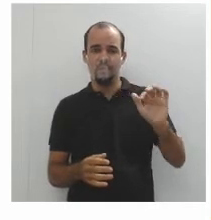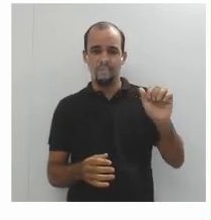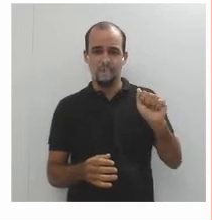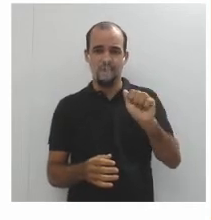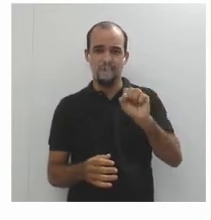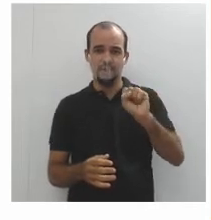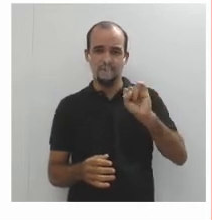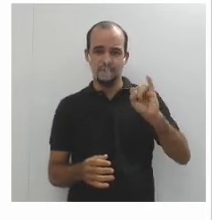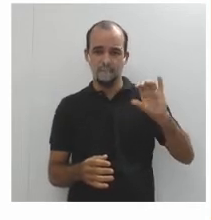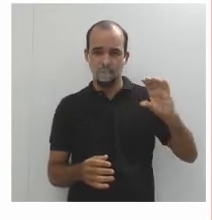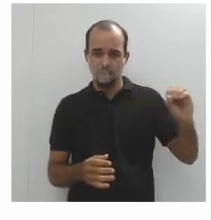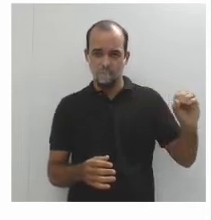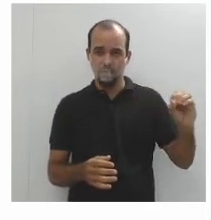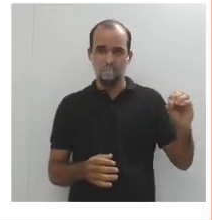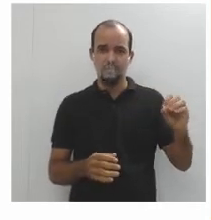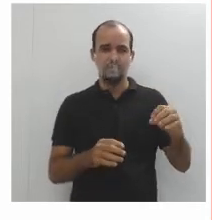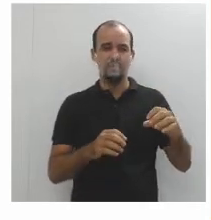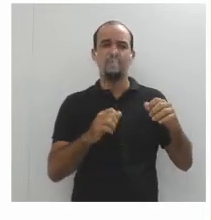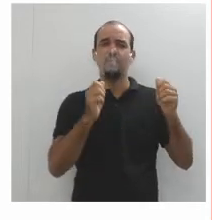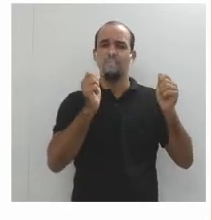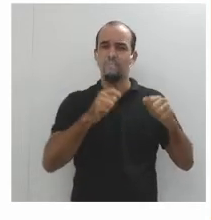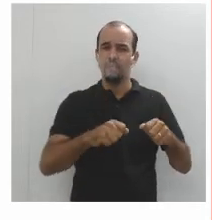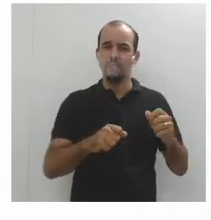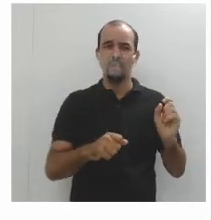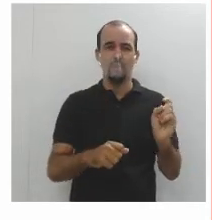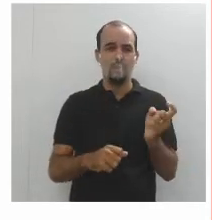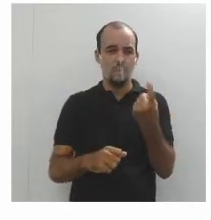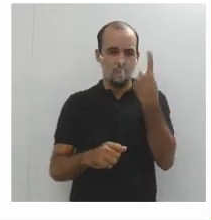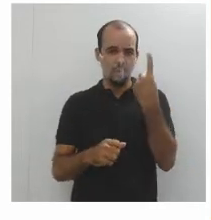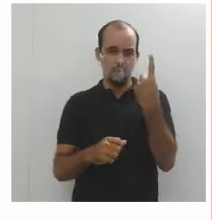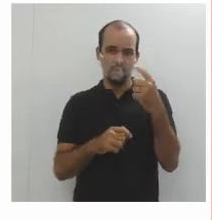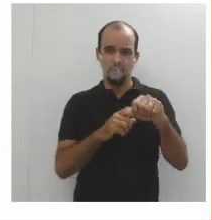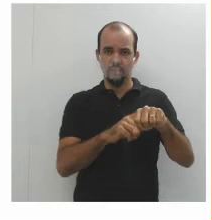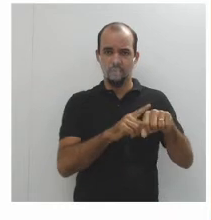tenho um sistema homogêneo, como eu posso ter